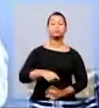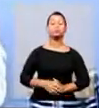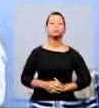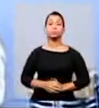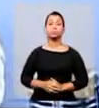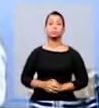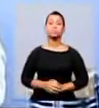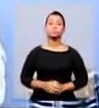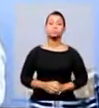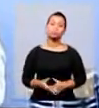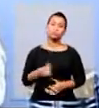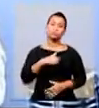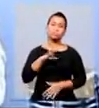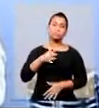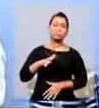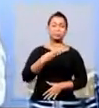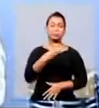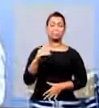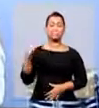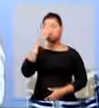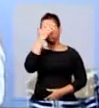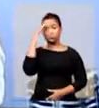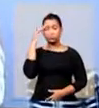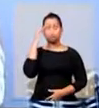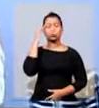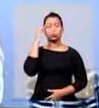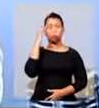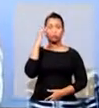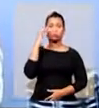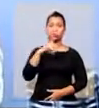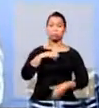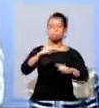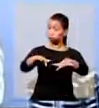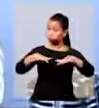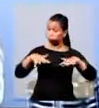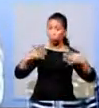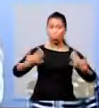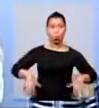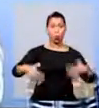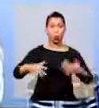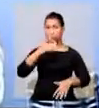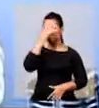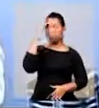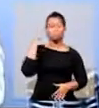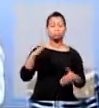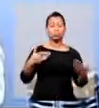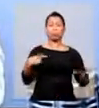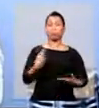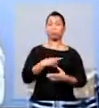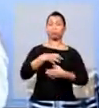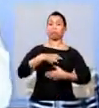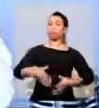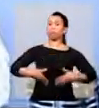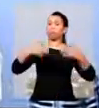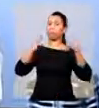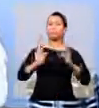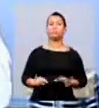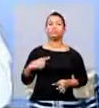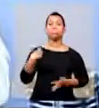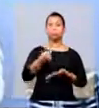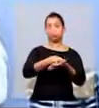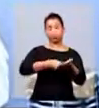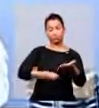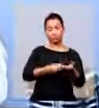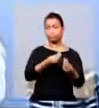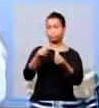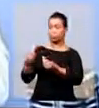auditório lotado, e para a gente foi muito benéfico. Fizemos um relatório encaminhando para o prefeito esse relatório em relação a todas as